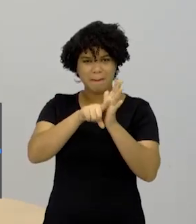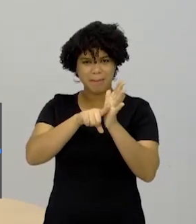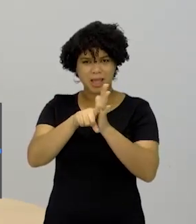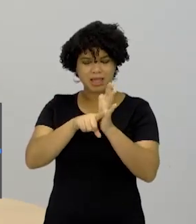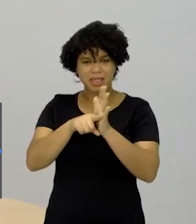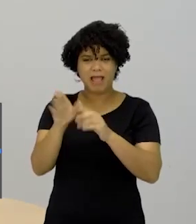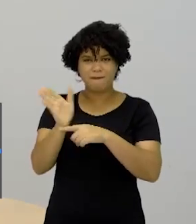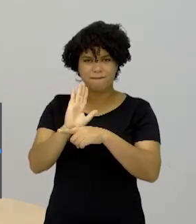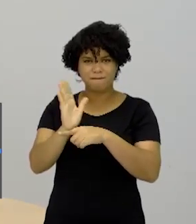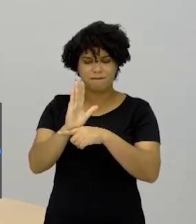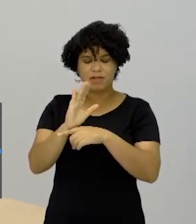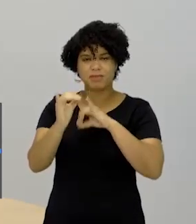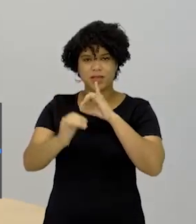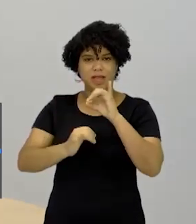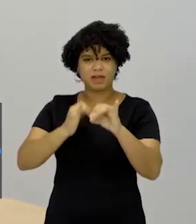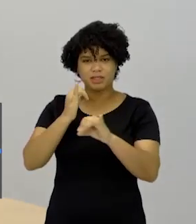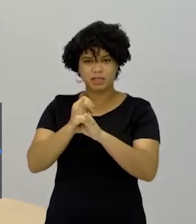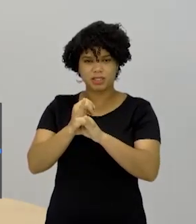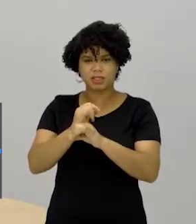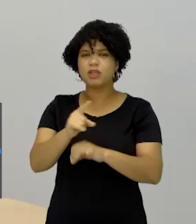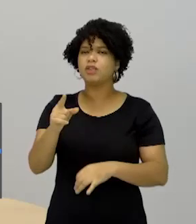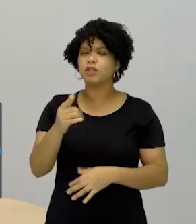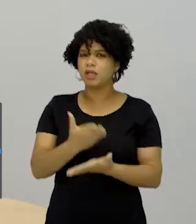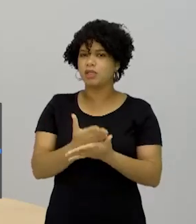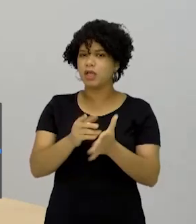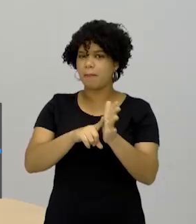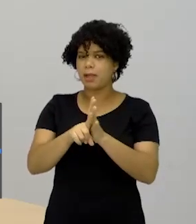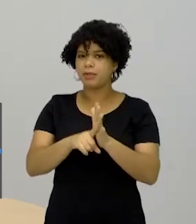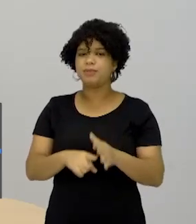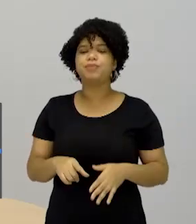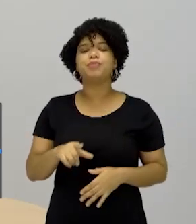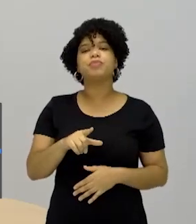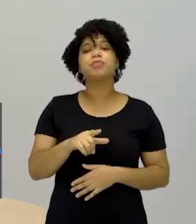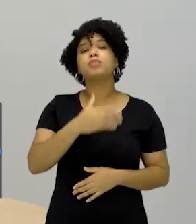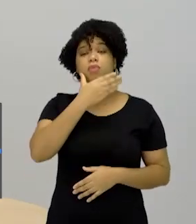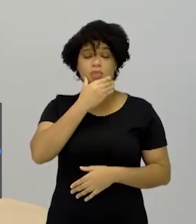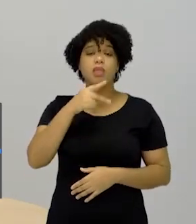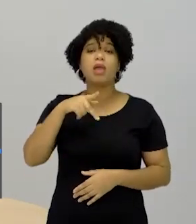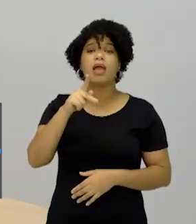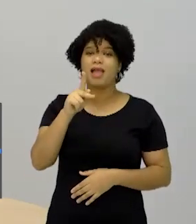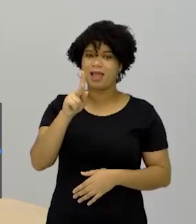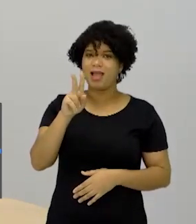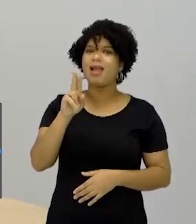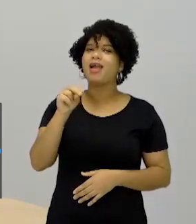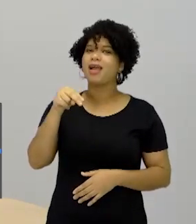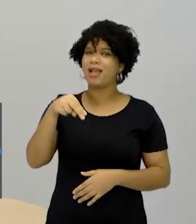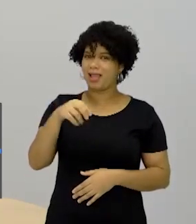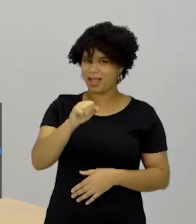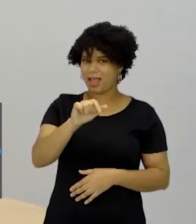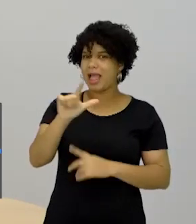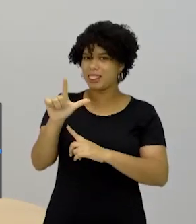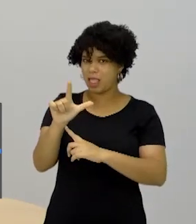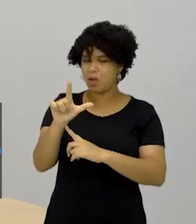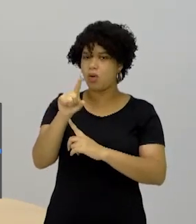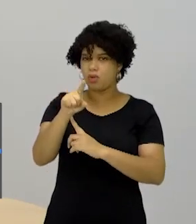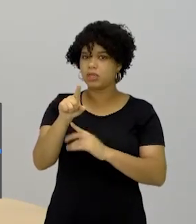uma aula maravilhosa, agora eu vou indicar para vocês. Leandro Carnal Bauman. Leandro Carnal Bauman. Ele dá um exemplo mais ou menos